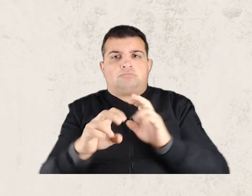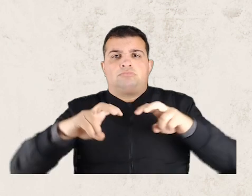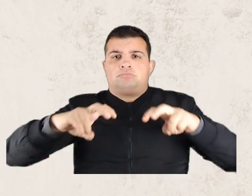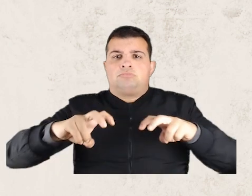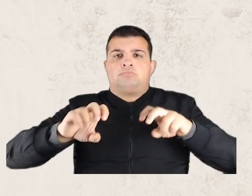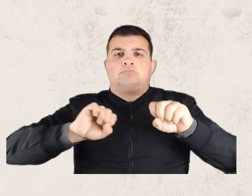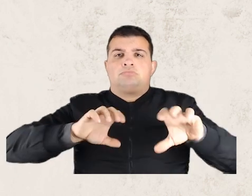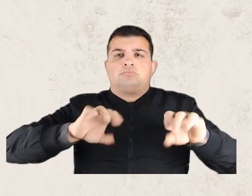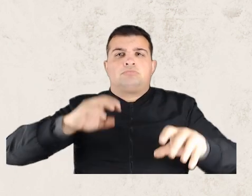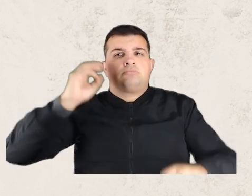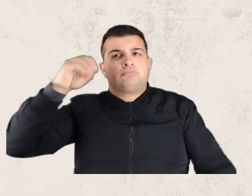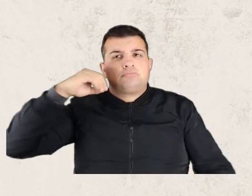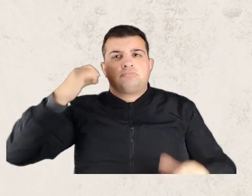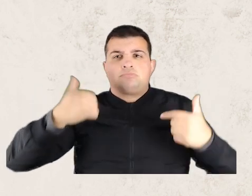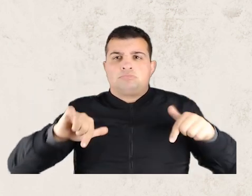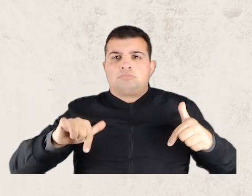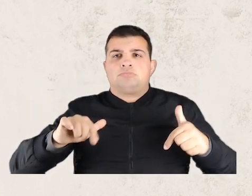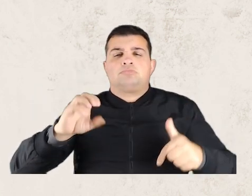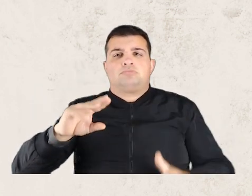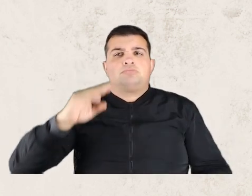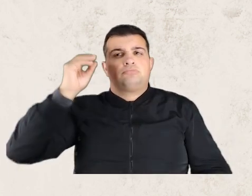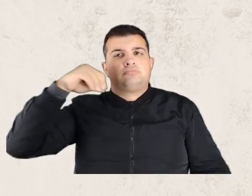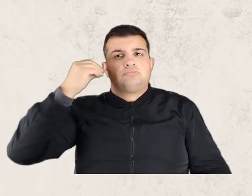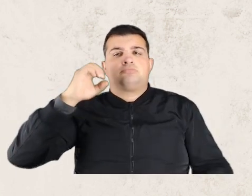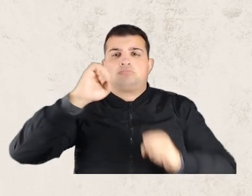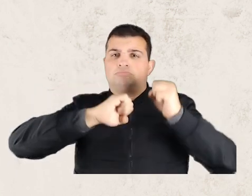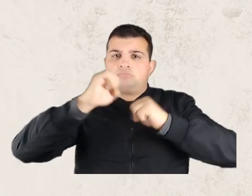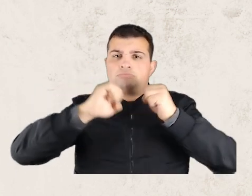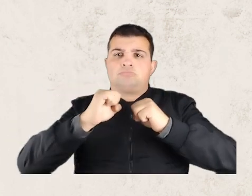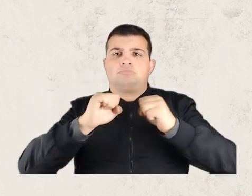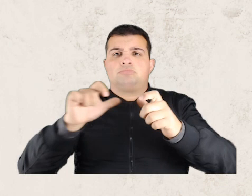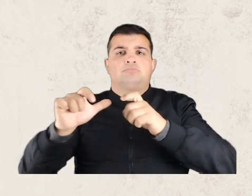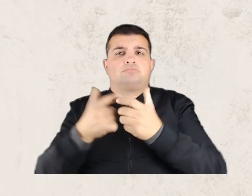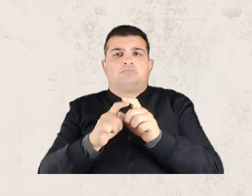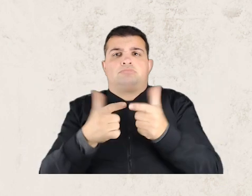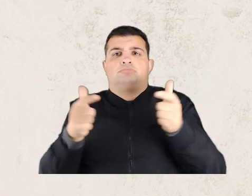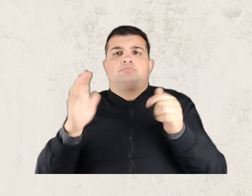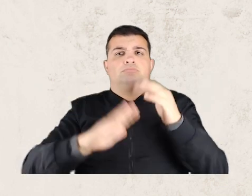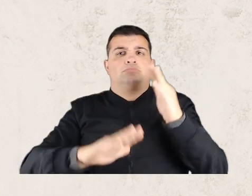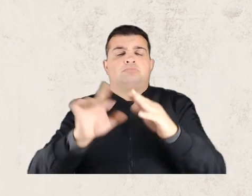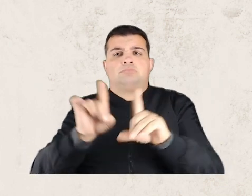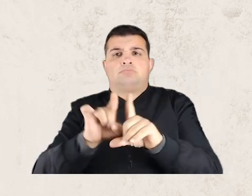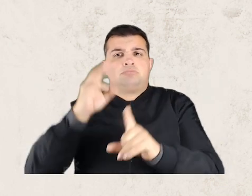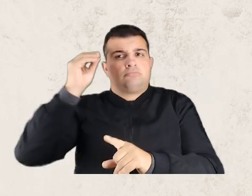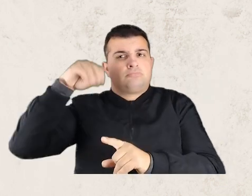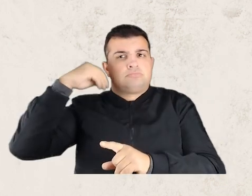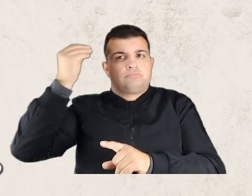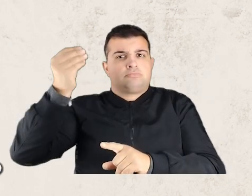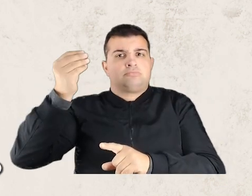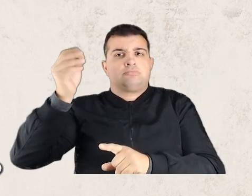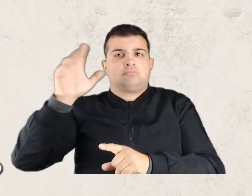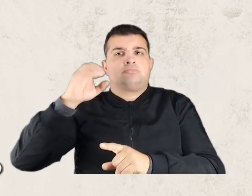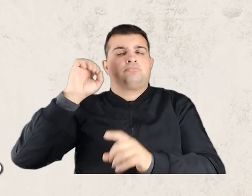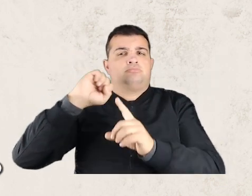Rompendo, talvez, com uma ideia ou com uma certa tradição, do começo do século XX, de a clínica,